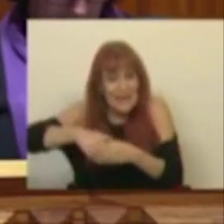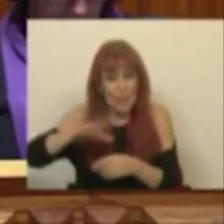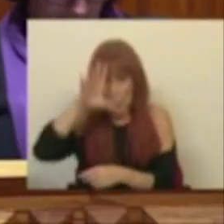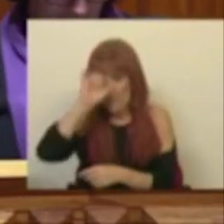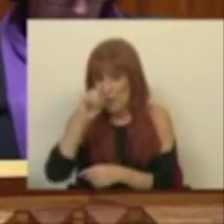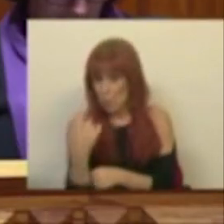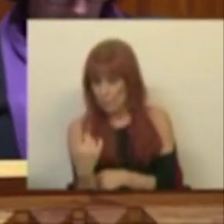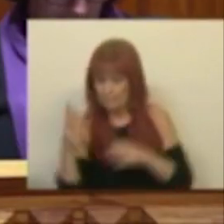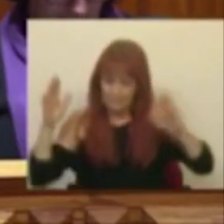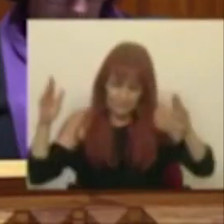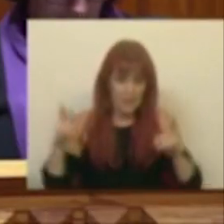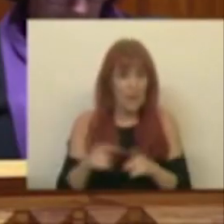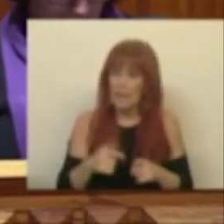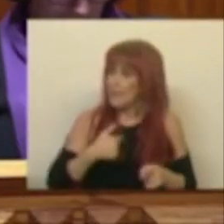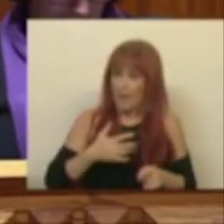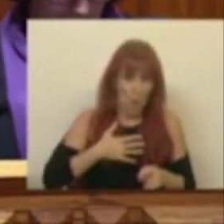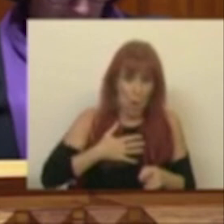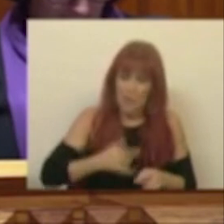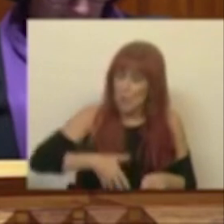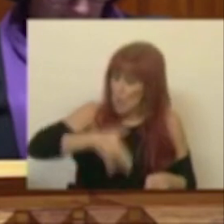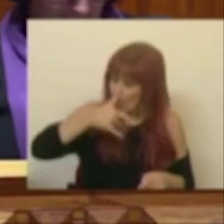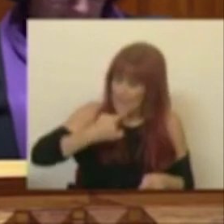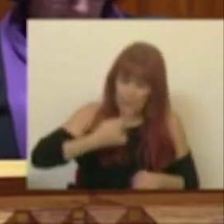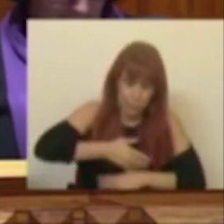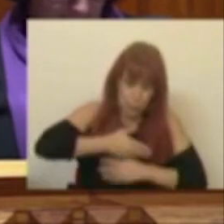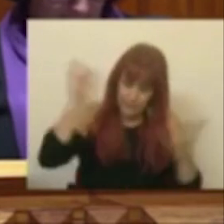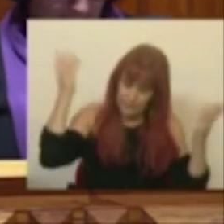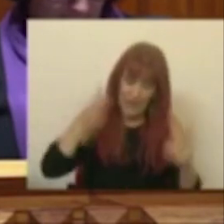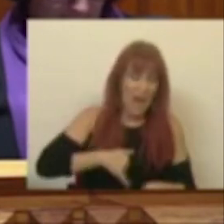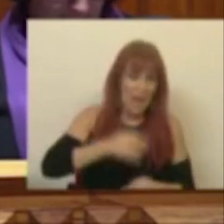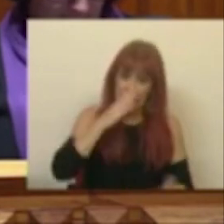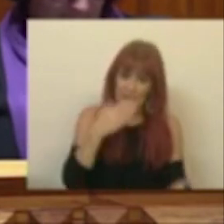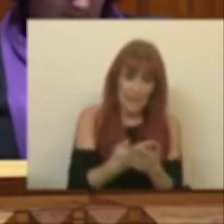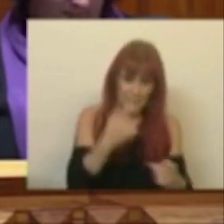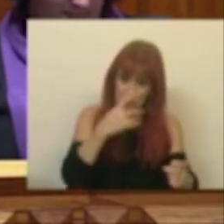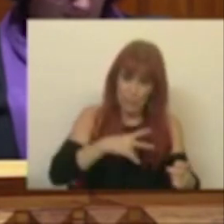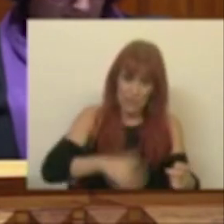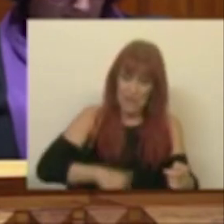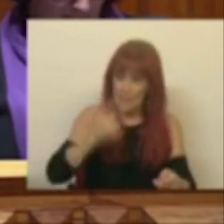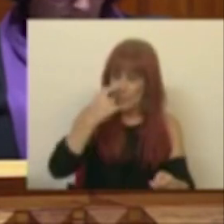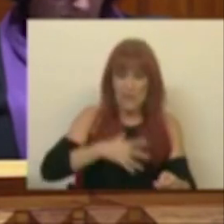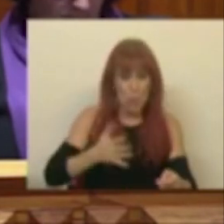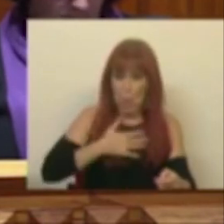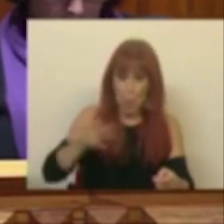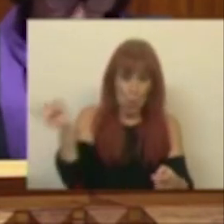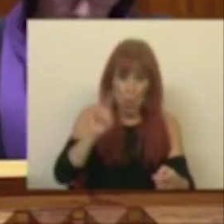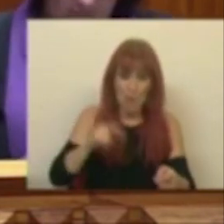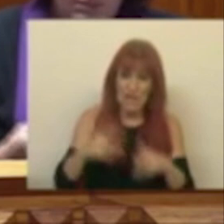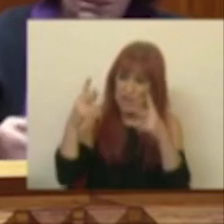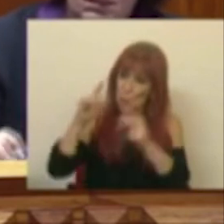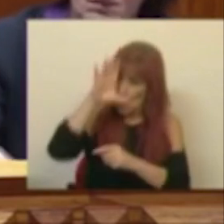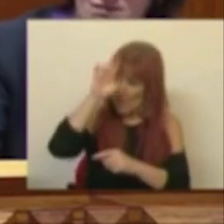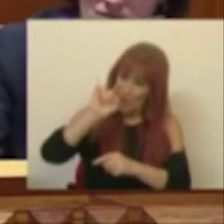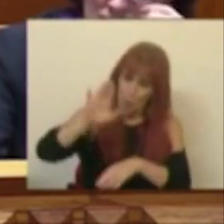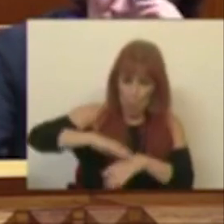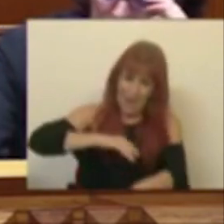governo. Ninguém gosta, eu lamento profundamente, lamento perante os portugueses não gostam, censuram o governo por